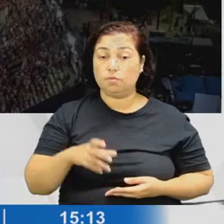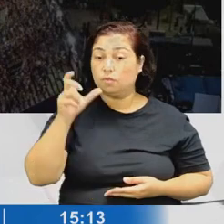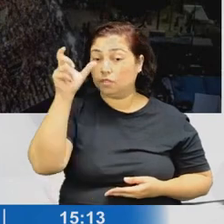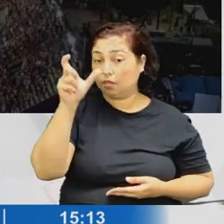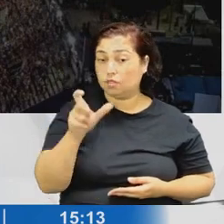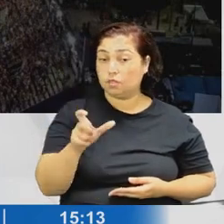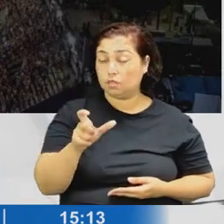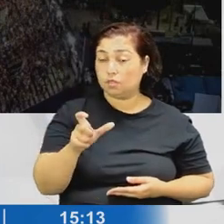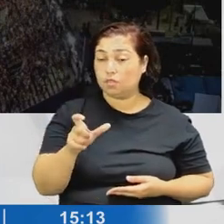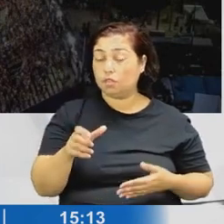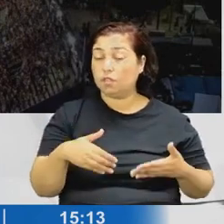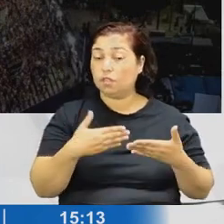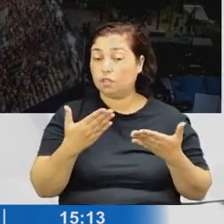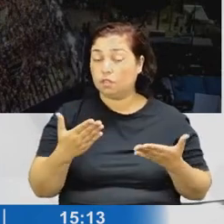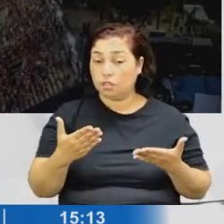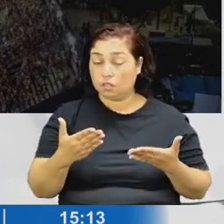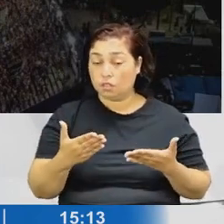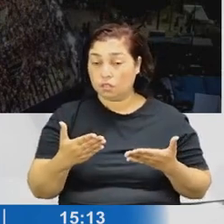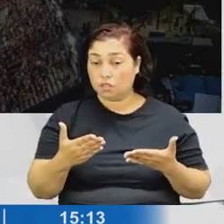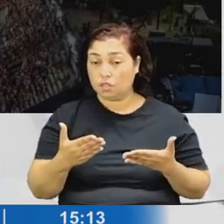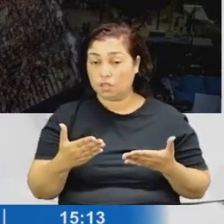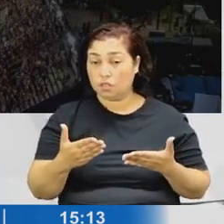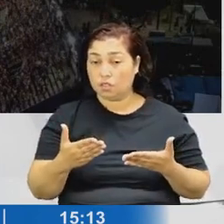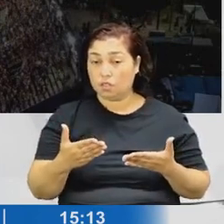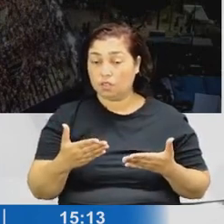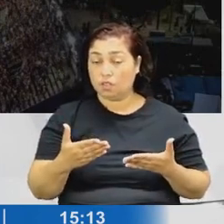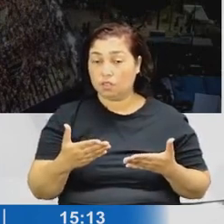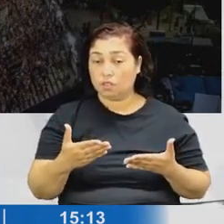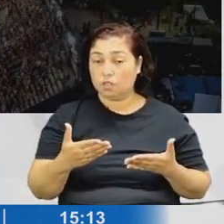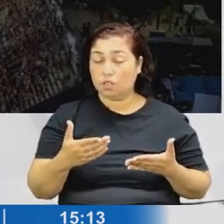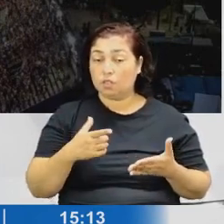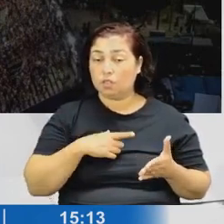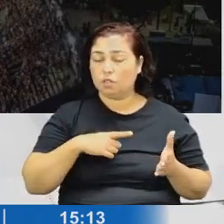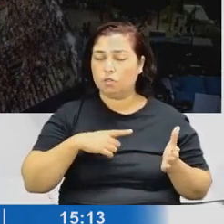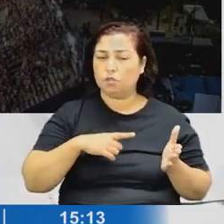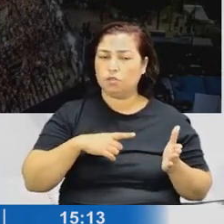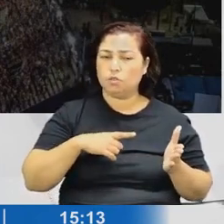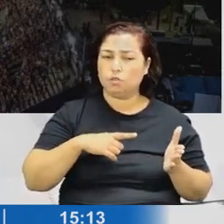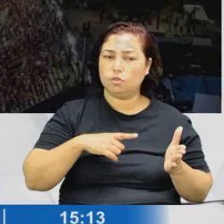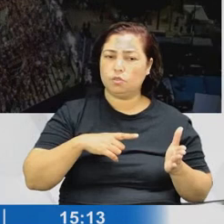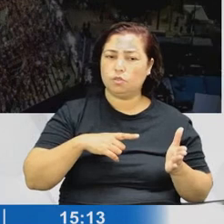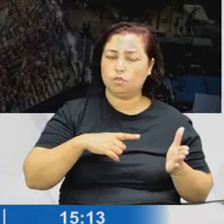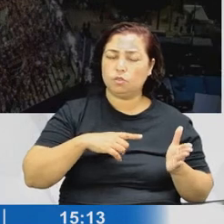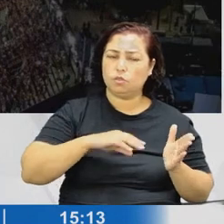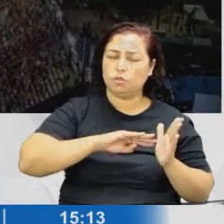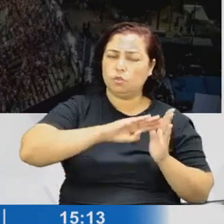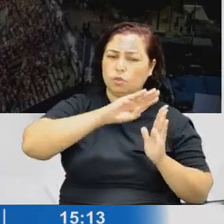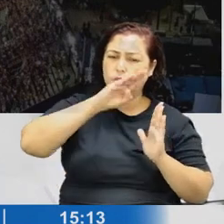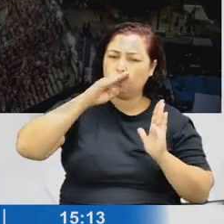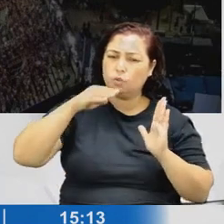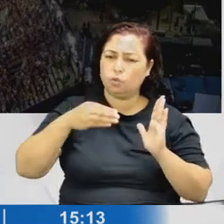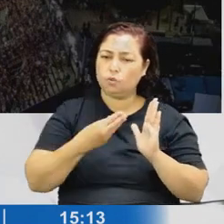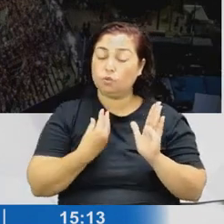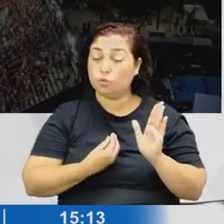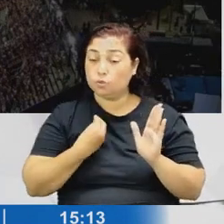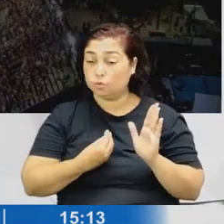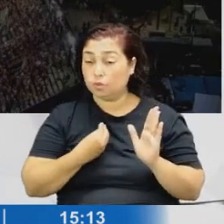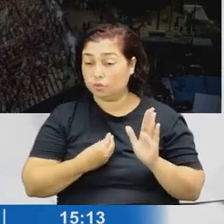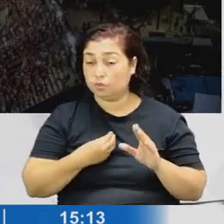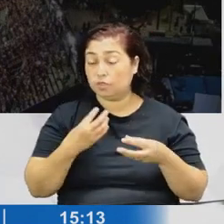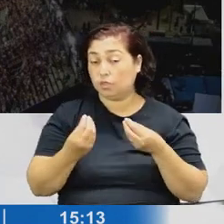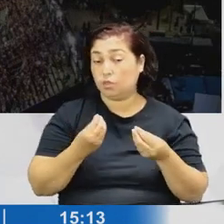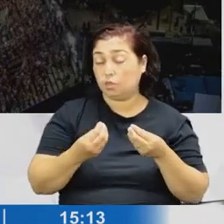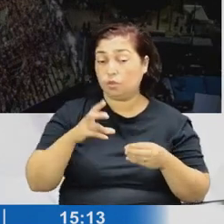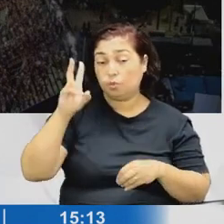que tem quase sei lá 70 anos né então assim tem toda uma trajetória como que é contada a trajetória do enredo Zeca Pagodinho dentro de um